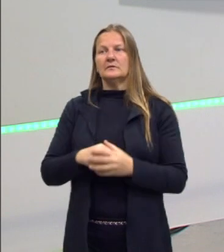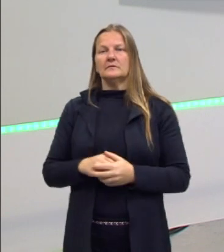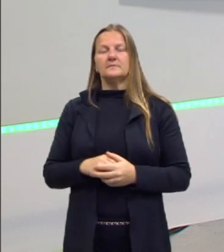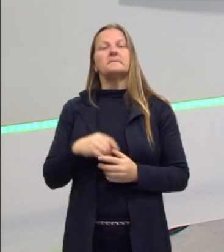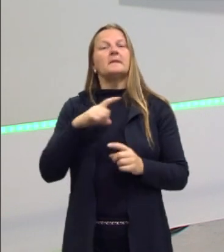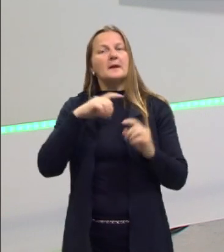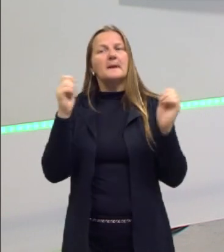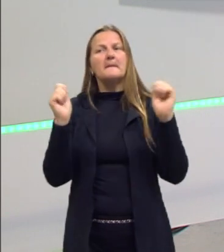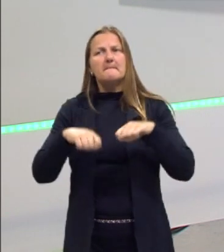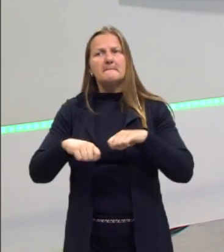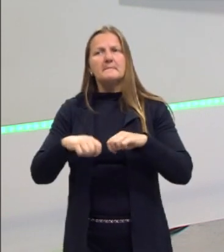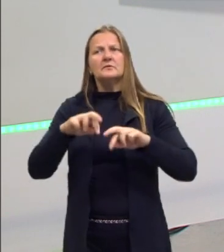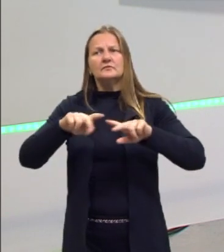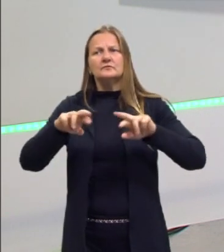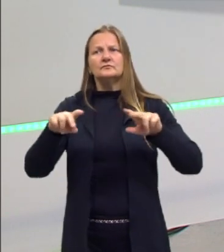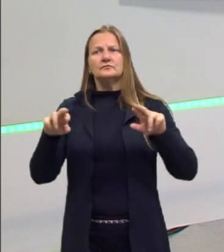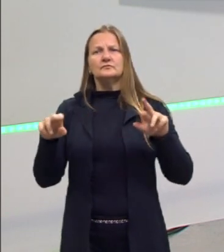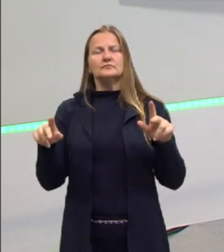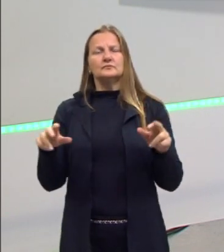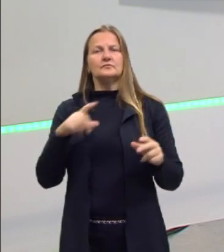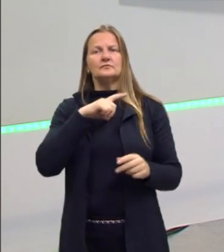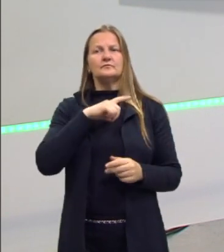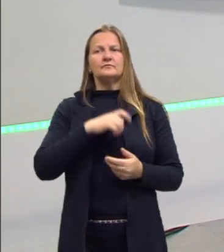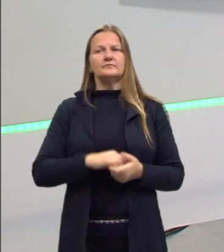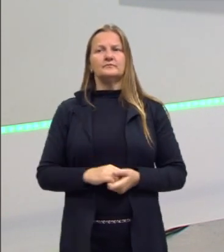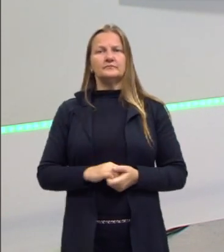pode obter a partir do petróleo